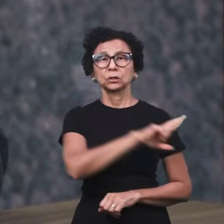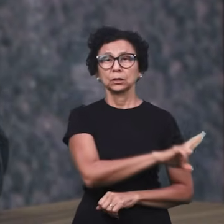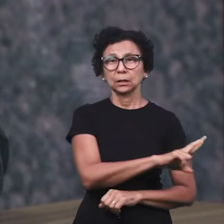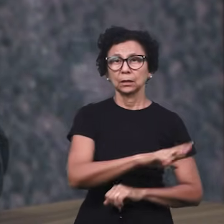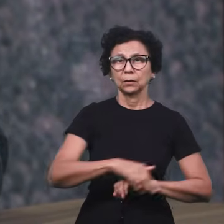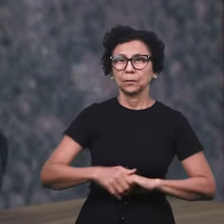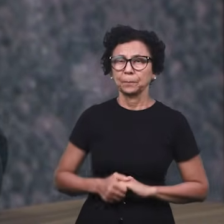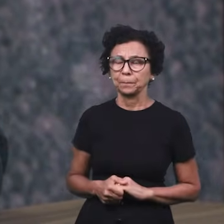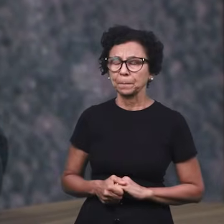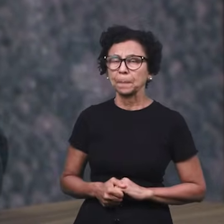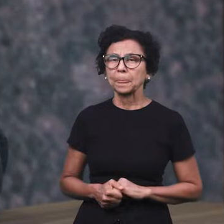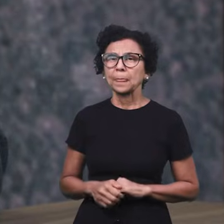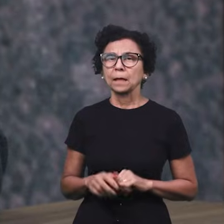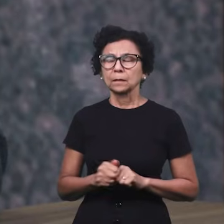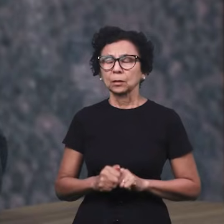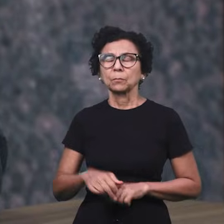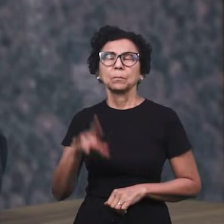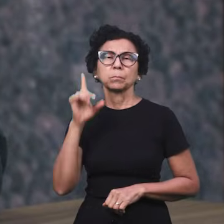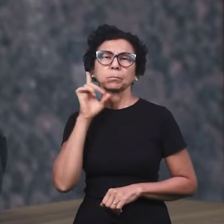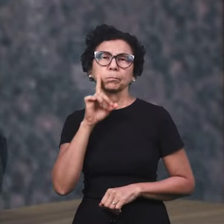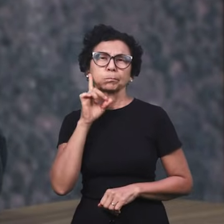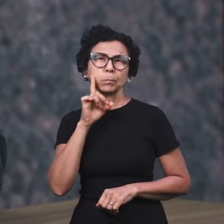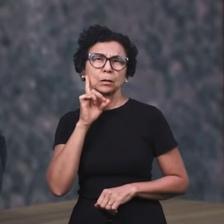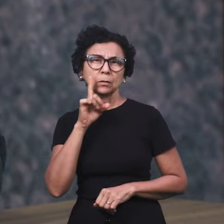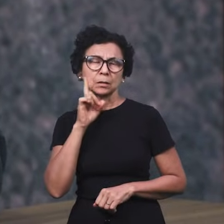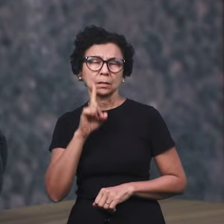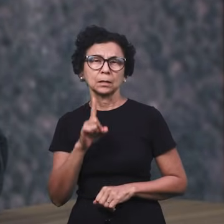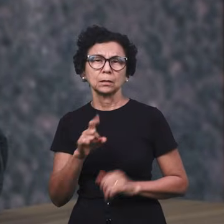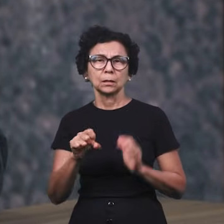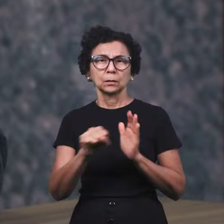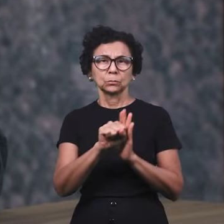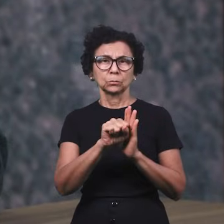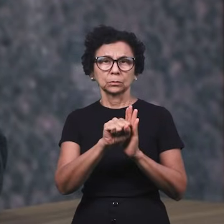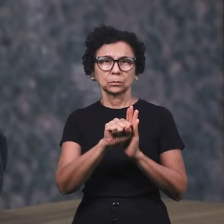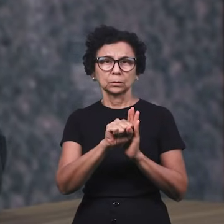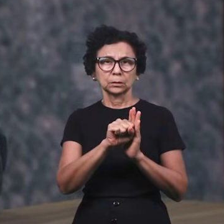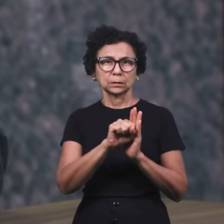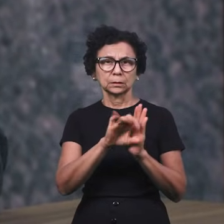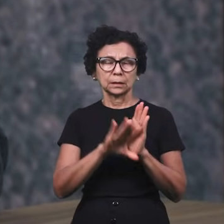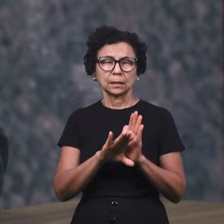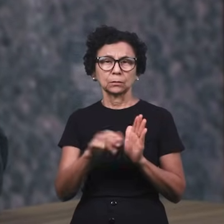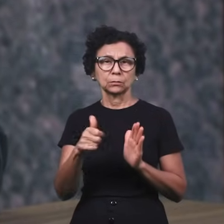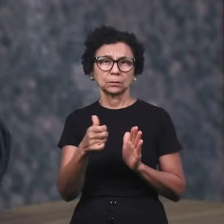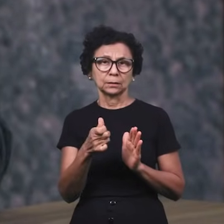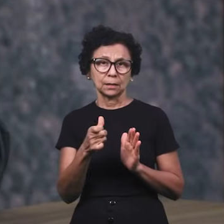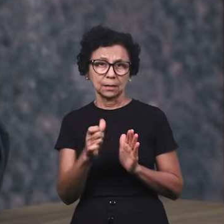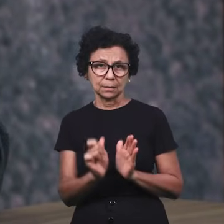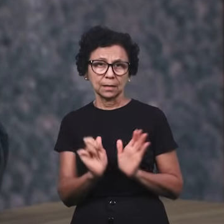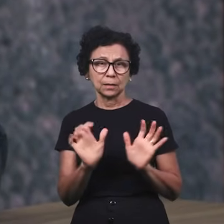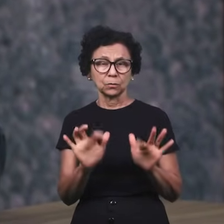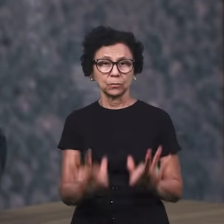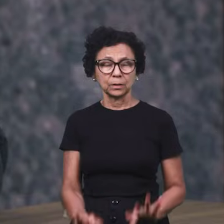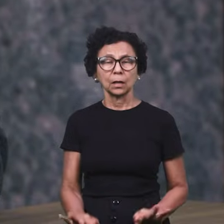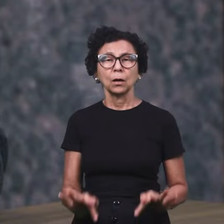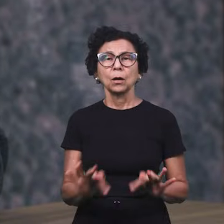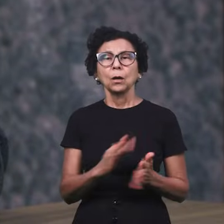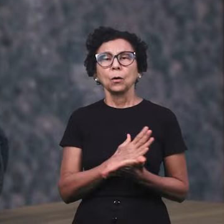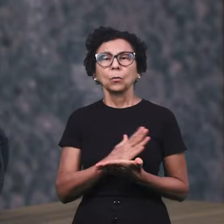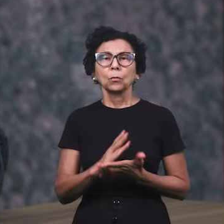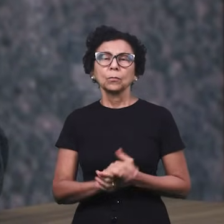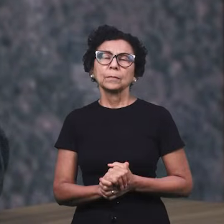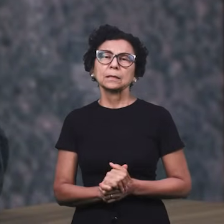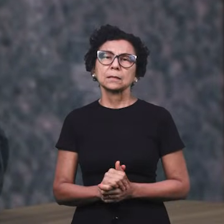na costa leste, na costa atlântica, a partir do final do século XVI, começaram a ser instaladas